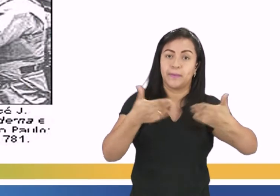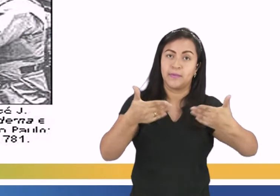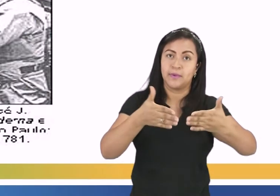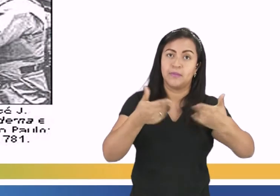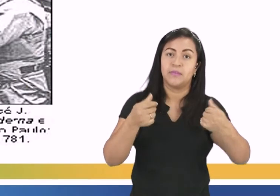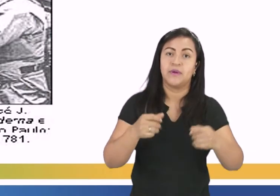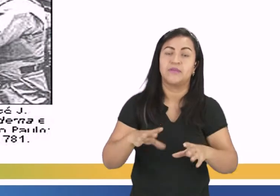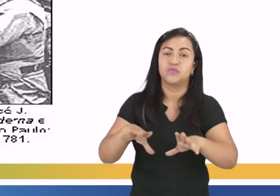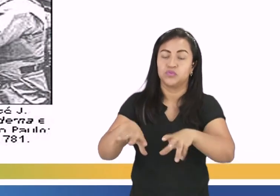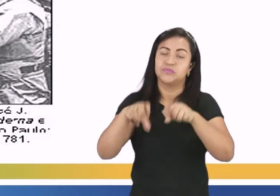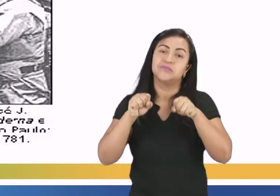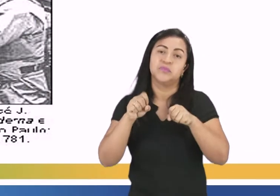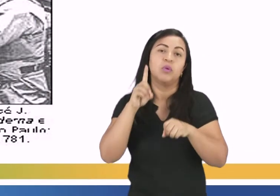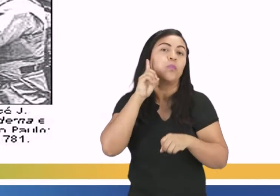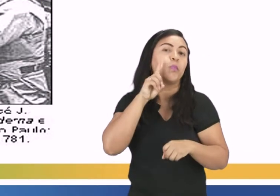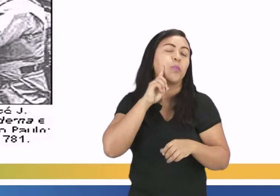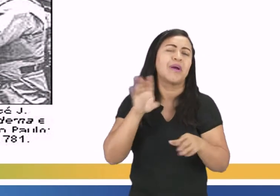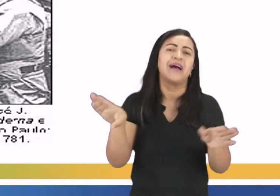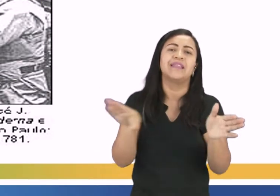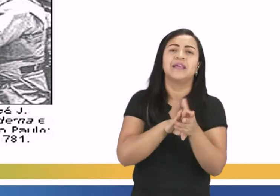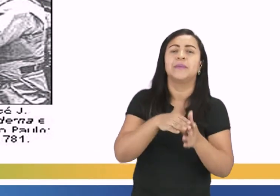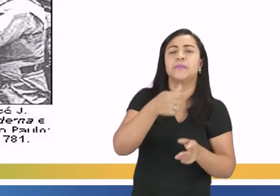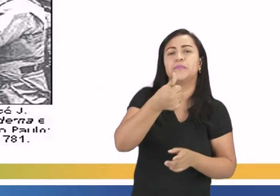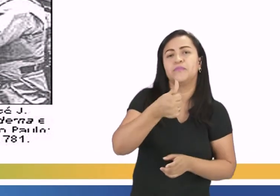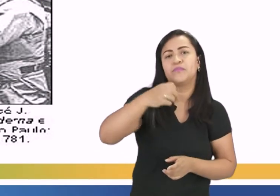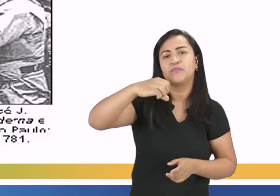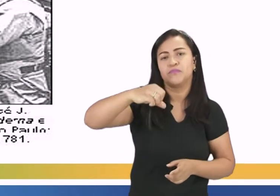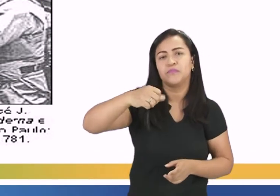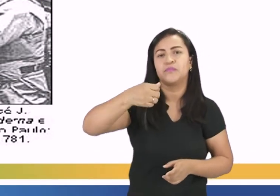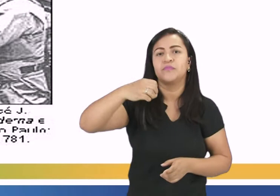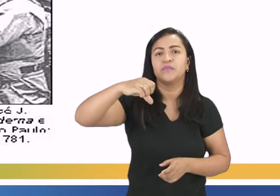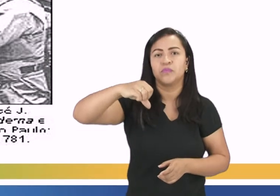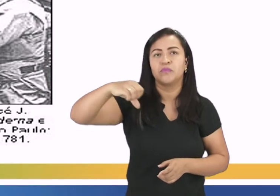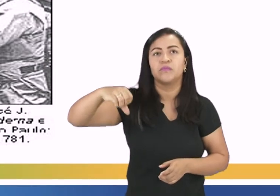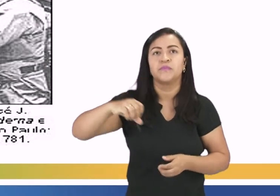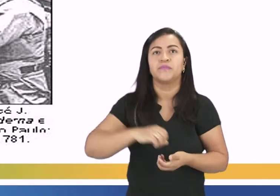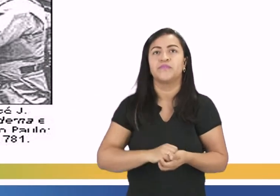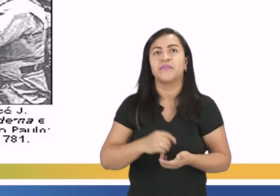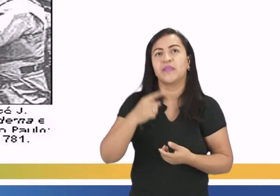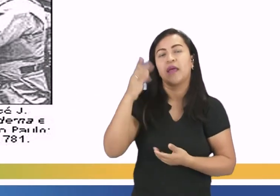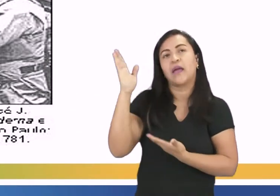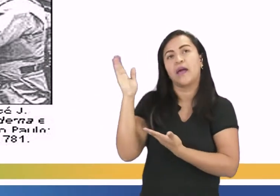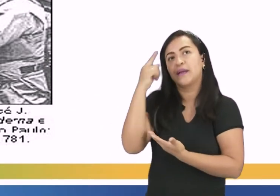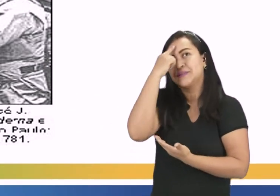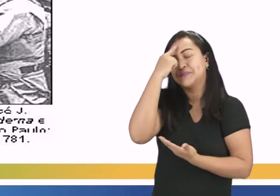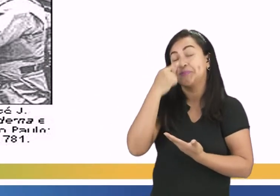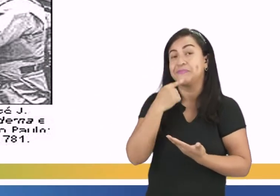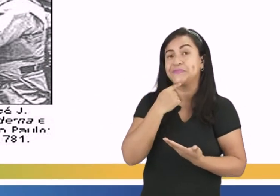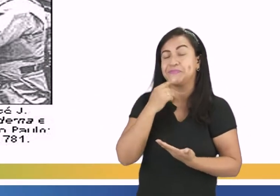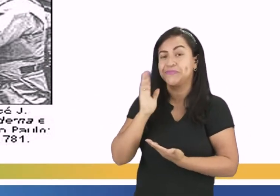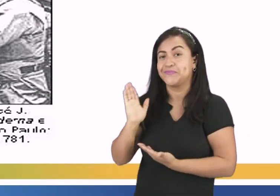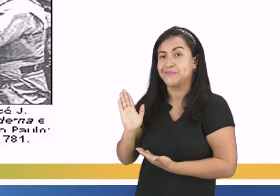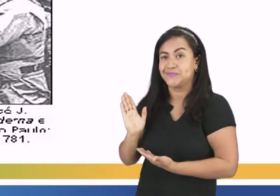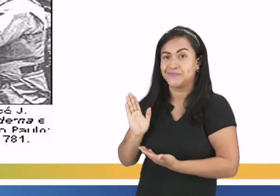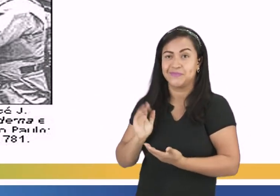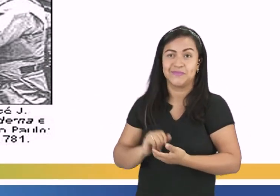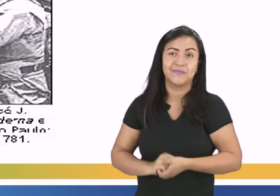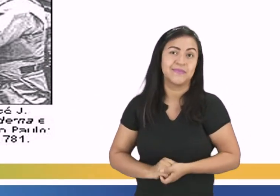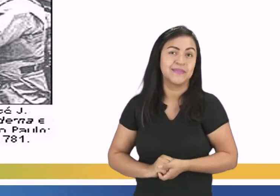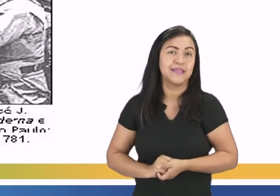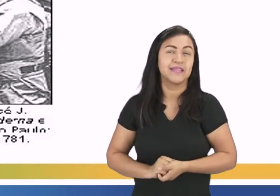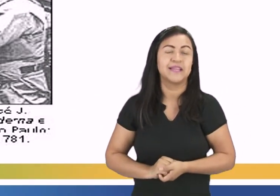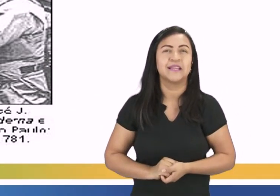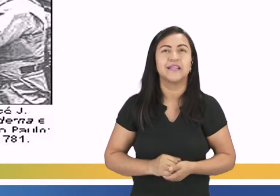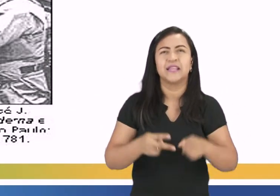1999. Aqui nós observamos uma imagem, né? E essa imagem, ela